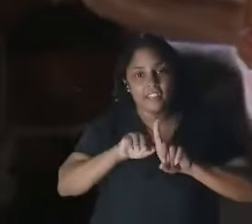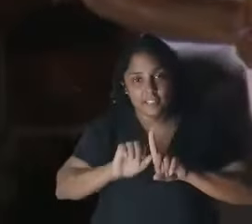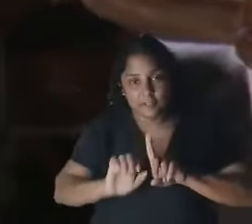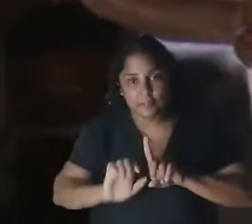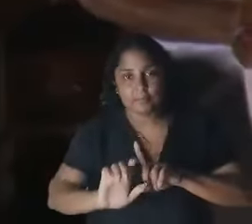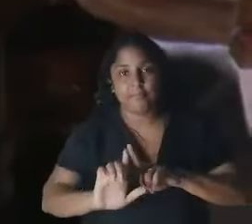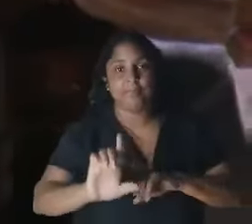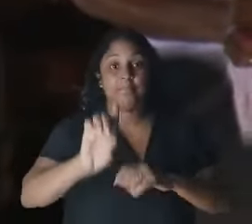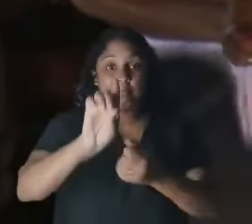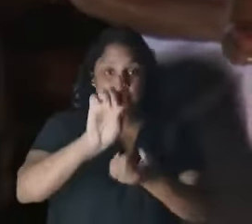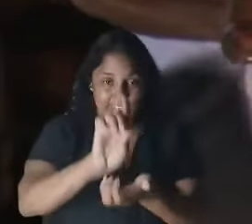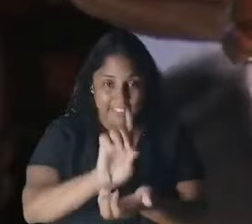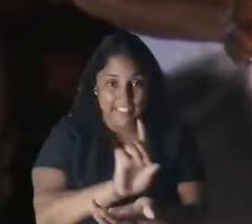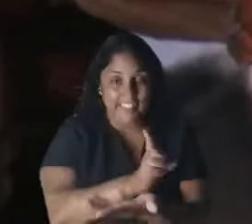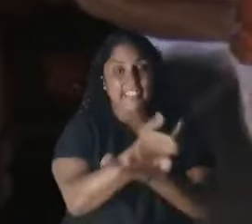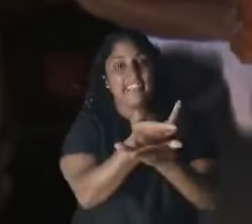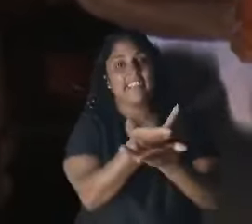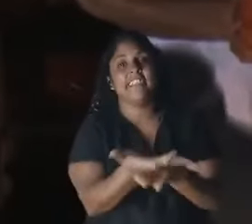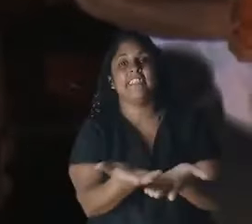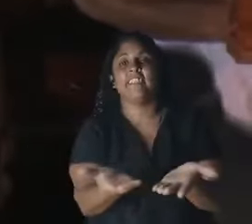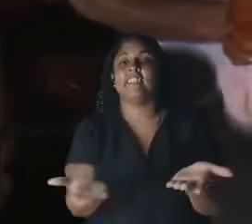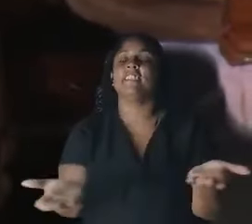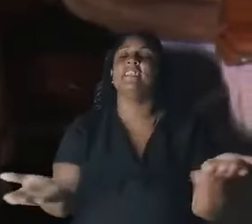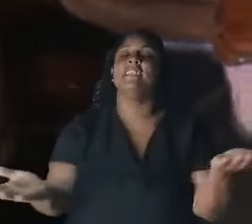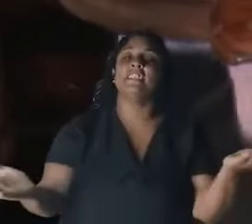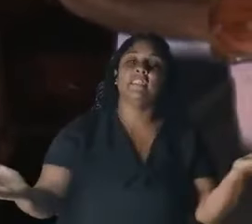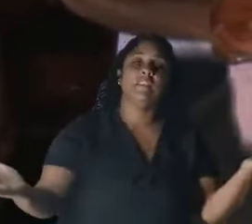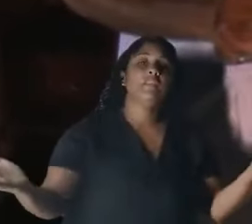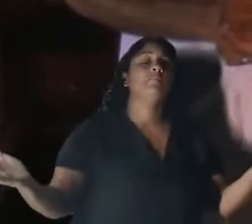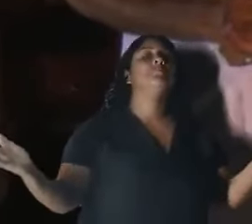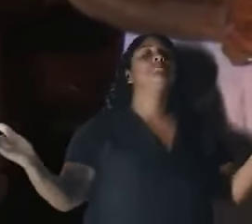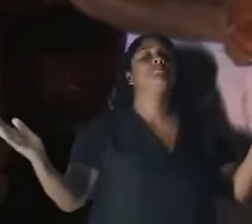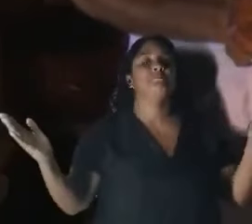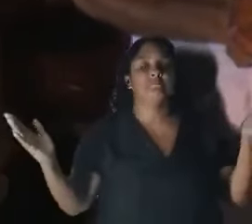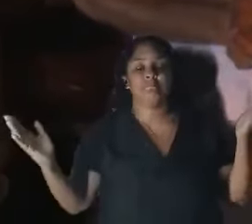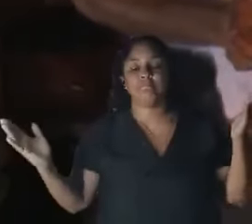Emmanuel está aqui,